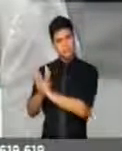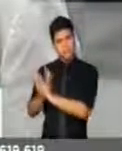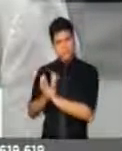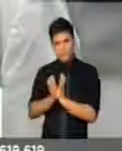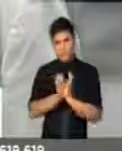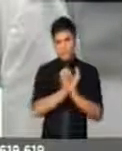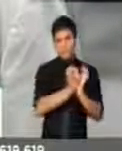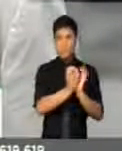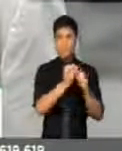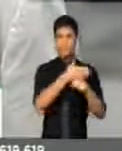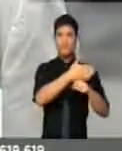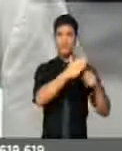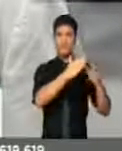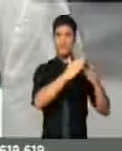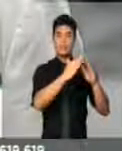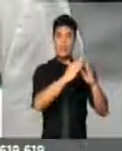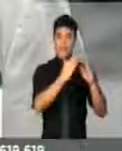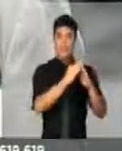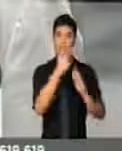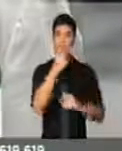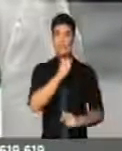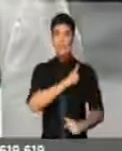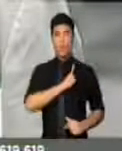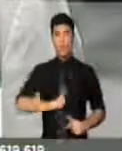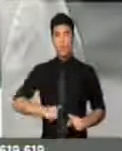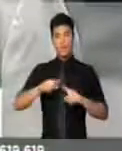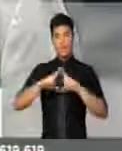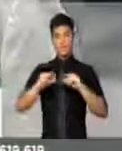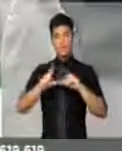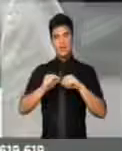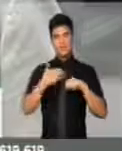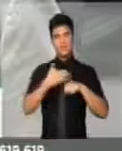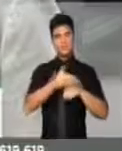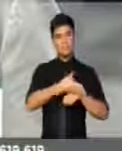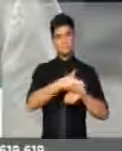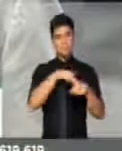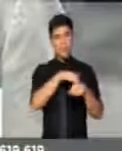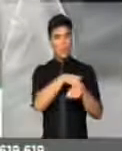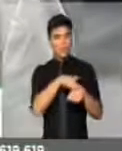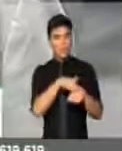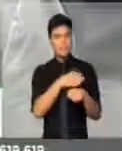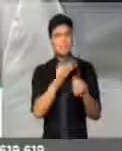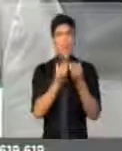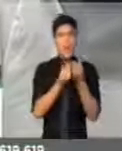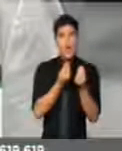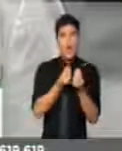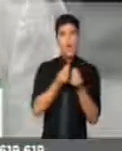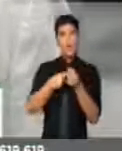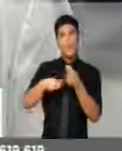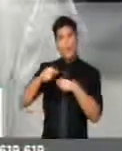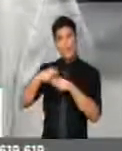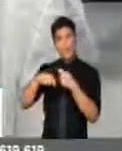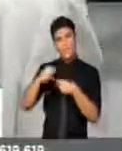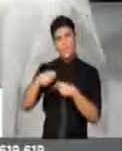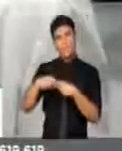residência oficial do governador do Distrito Federal para uma conversa sobre os rumos da economia, naquela